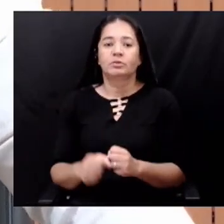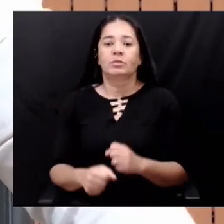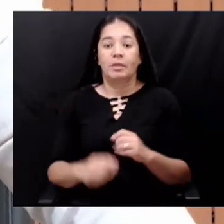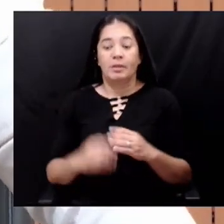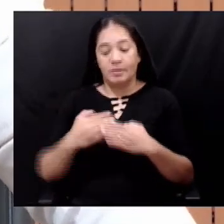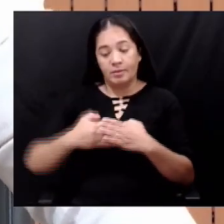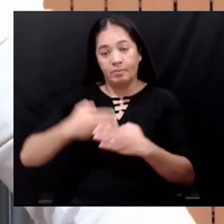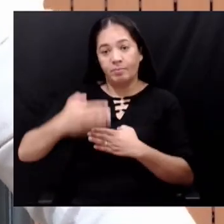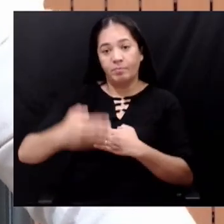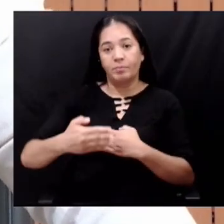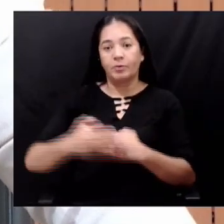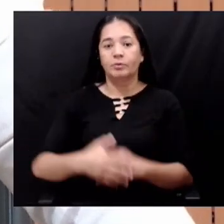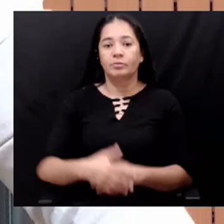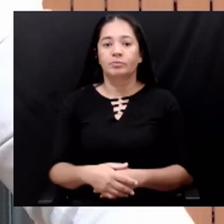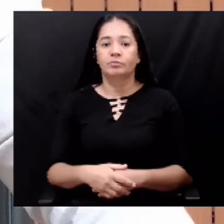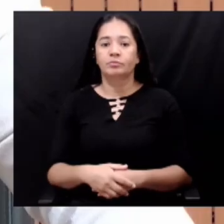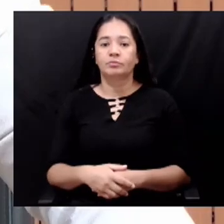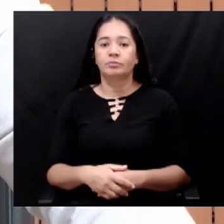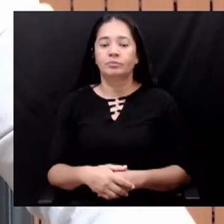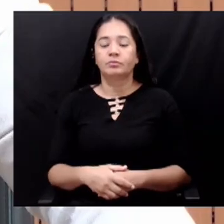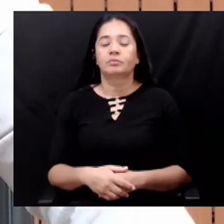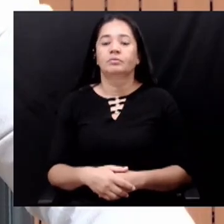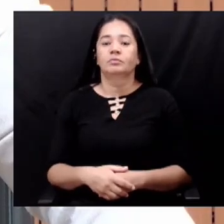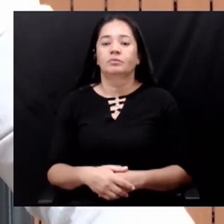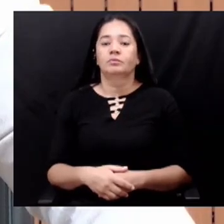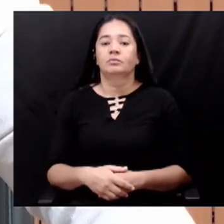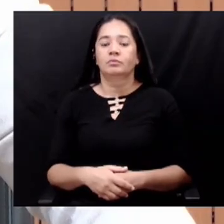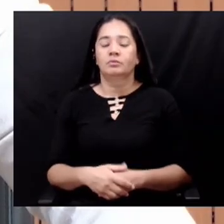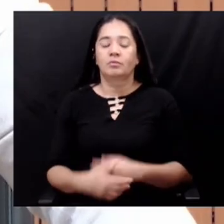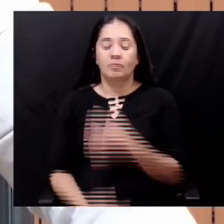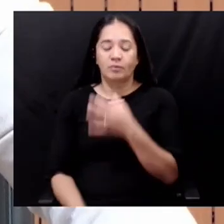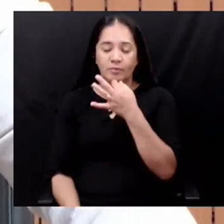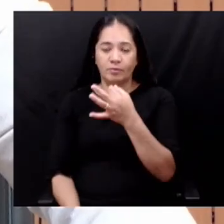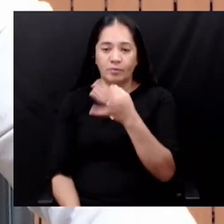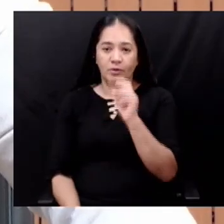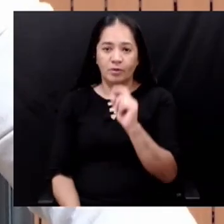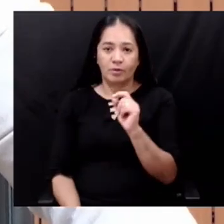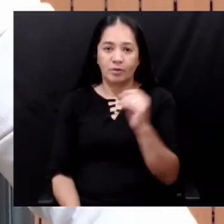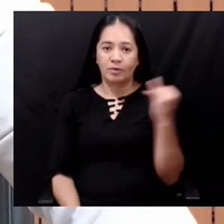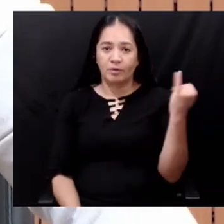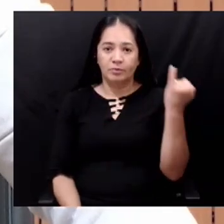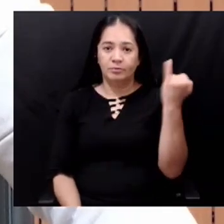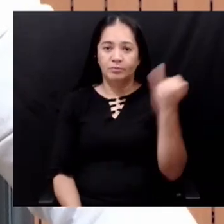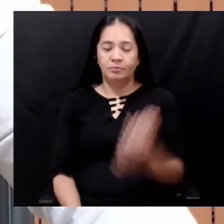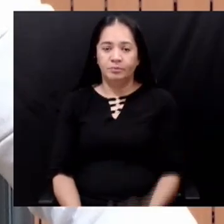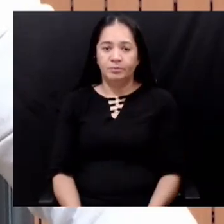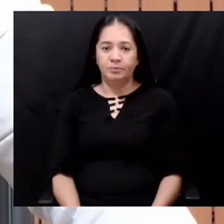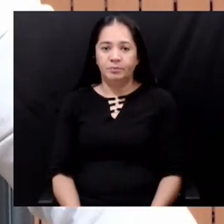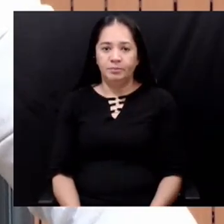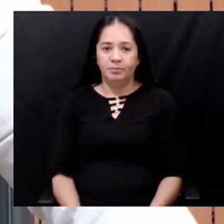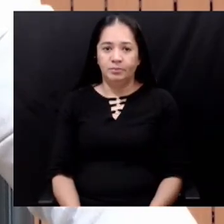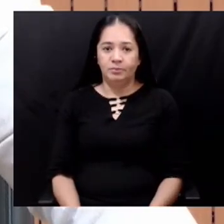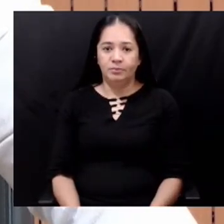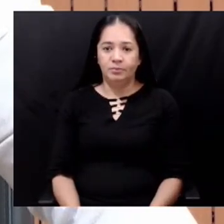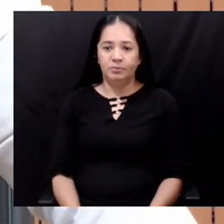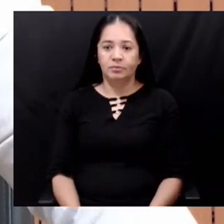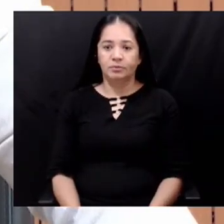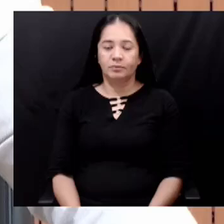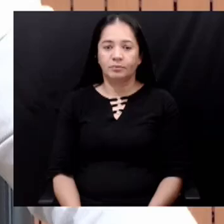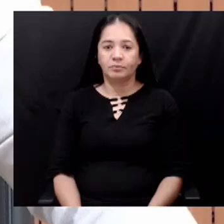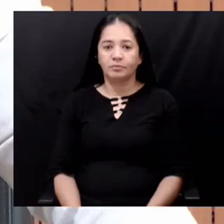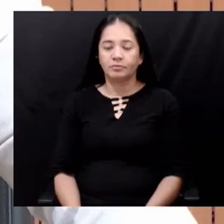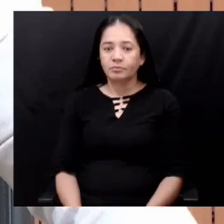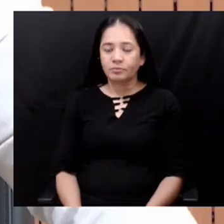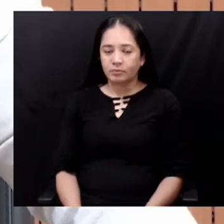com toda certeza, né? Eu acho que é importante. Do ponto de vista aí da comprovação